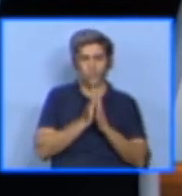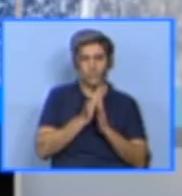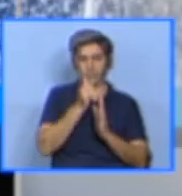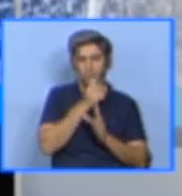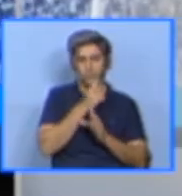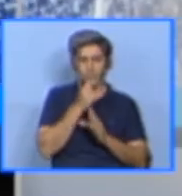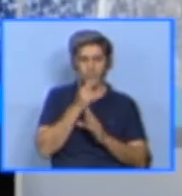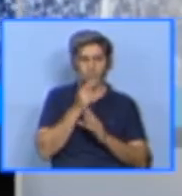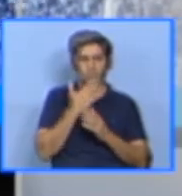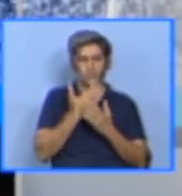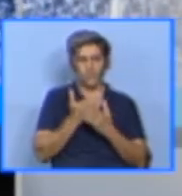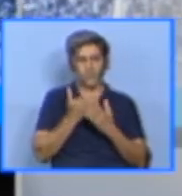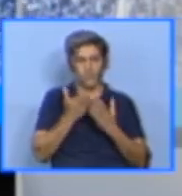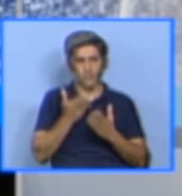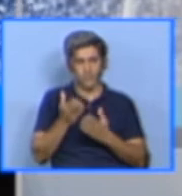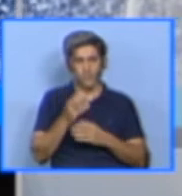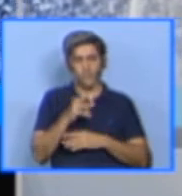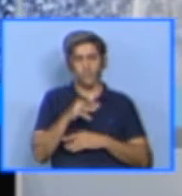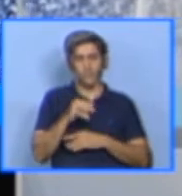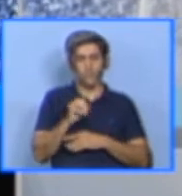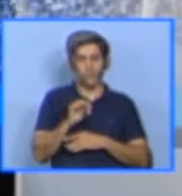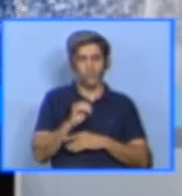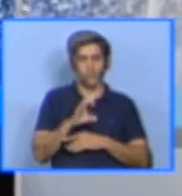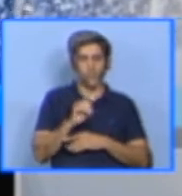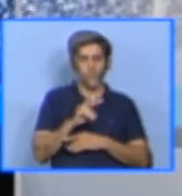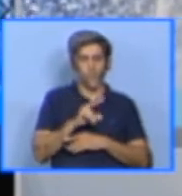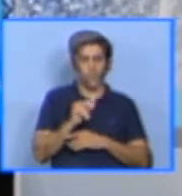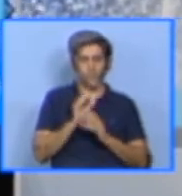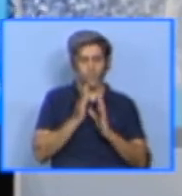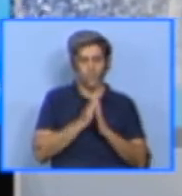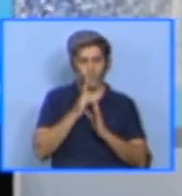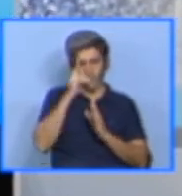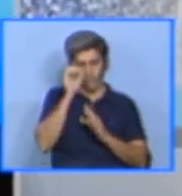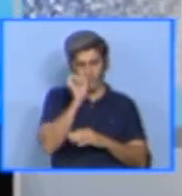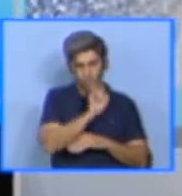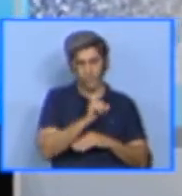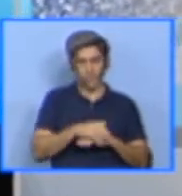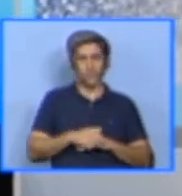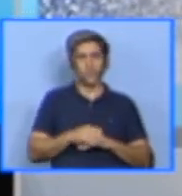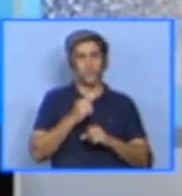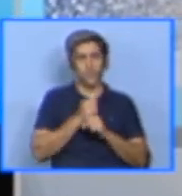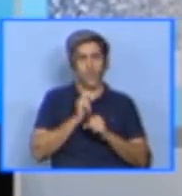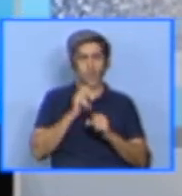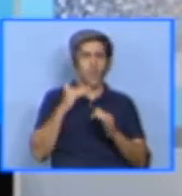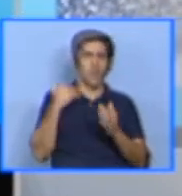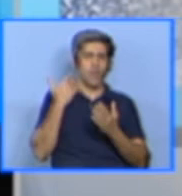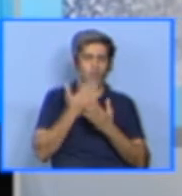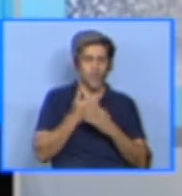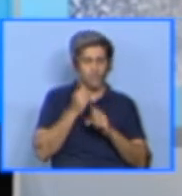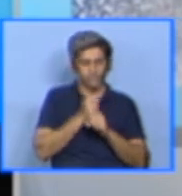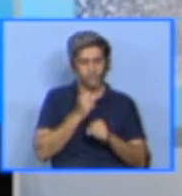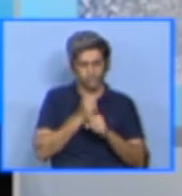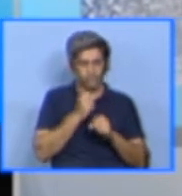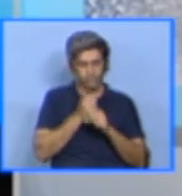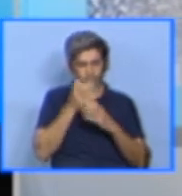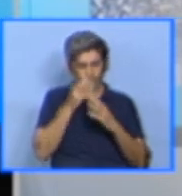Sofre à Igreja de Moscou, à Igreja da Rússia. E, portanto, tem sido um trabalho de há muitos anos esta parte, de